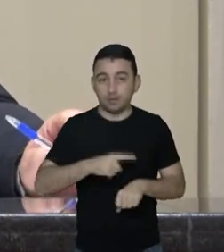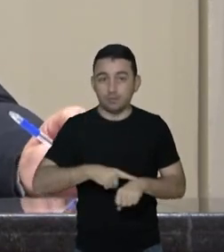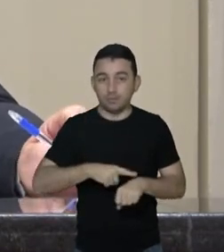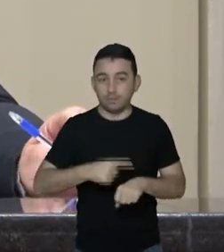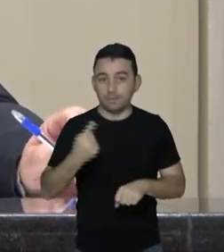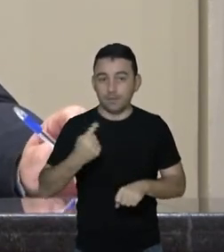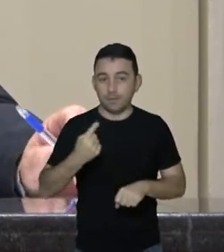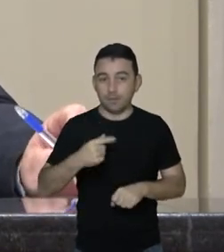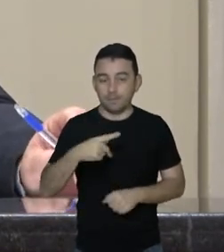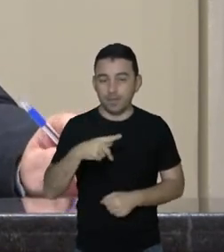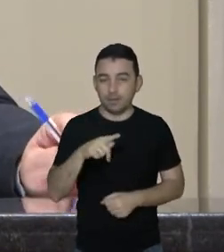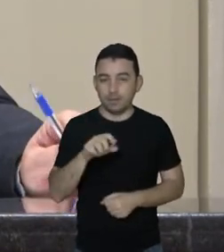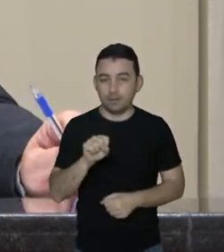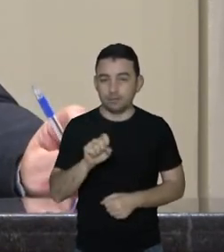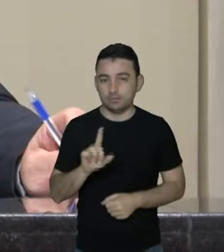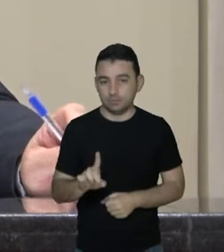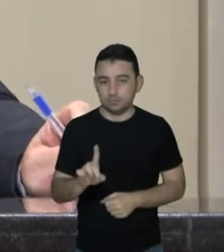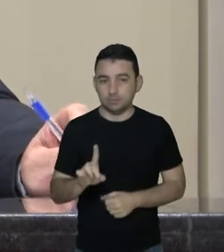ao PSD.